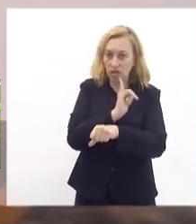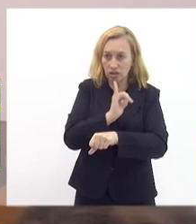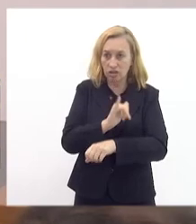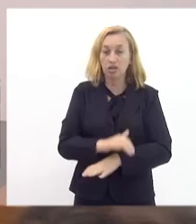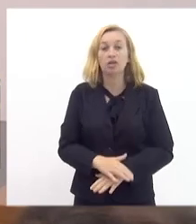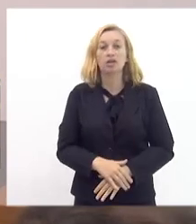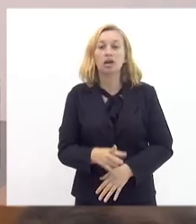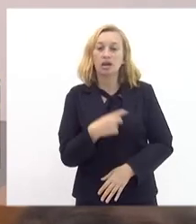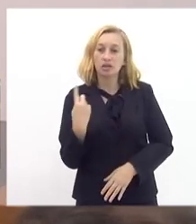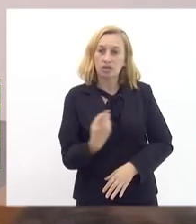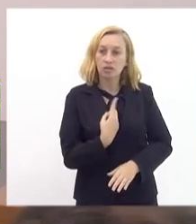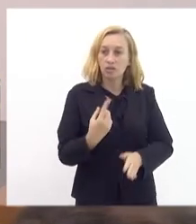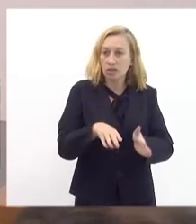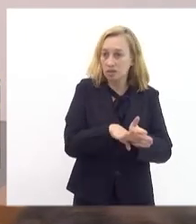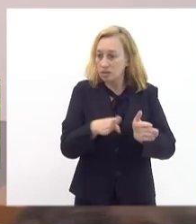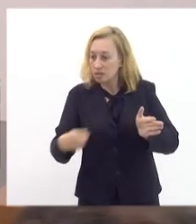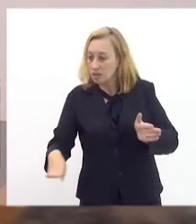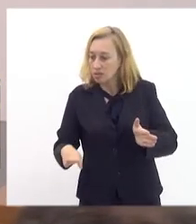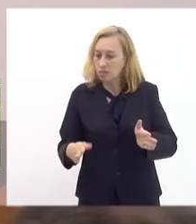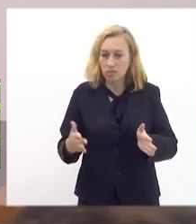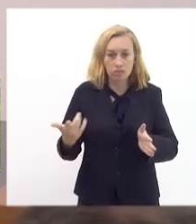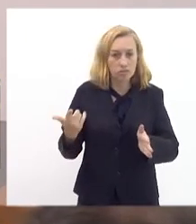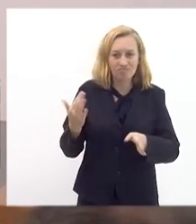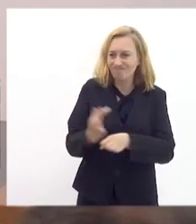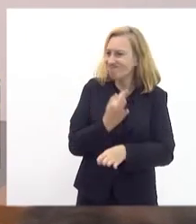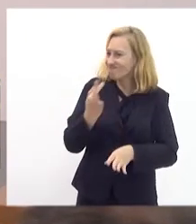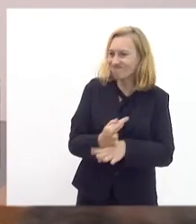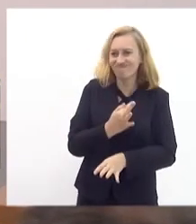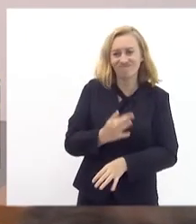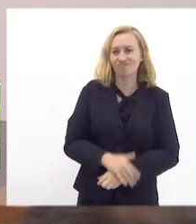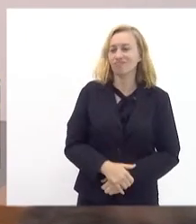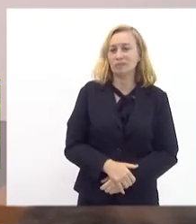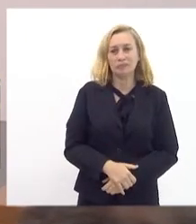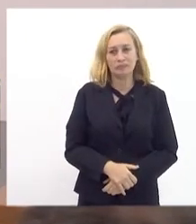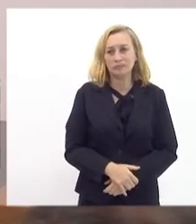a nossa Bahia já não suporta mais né